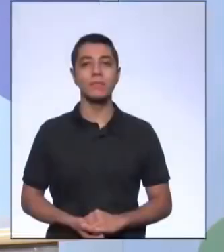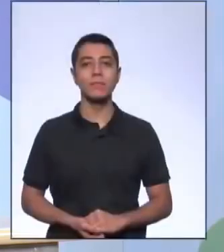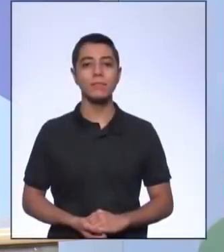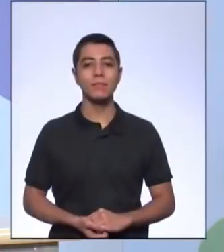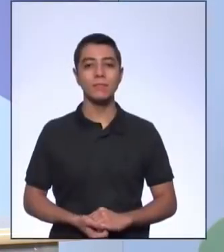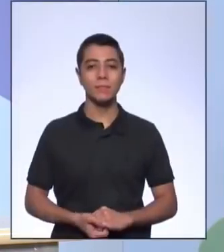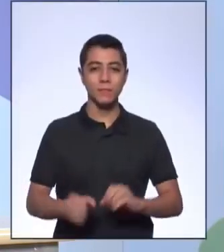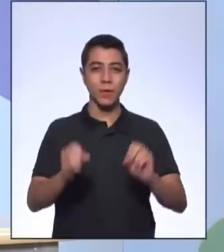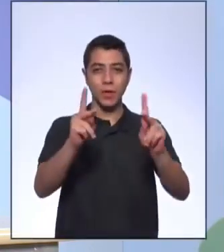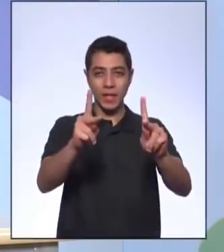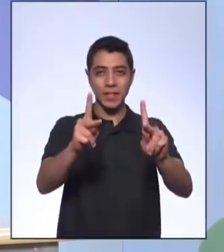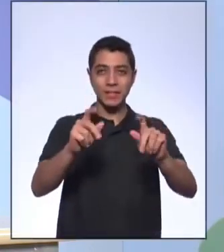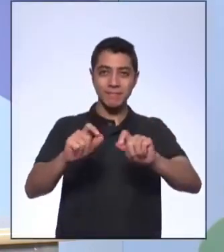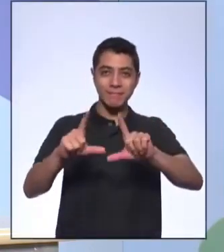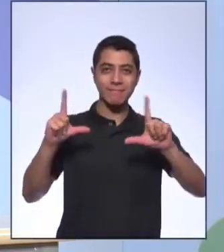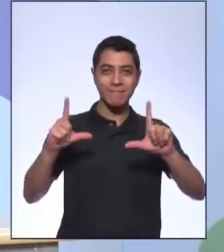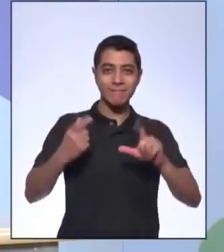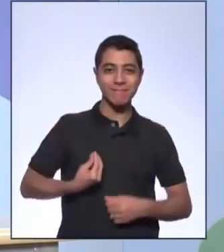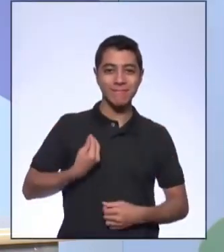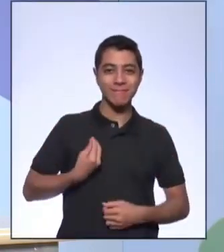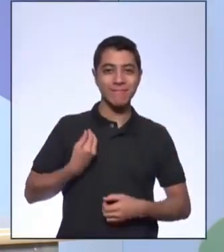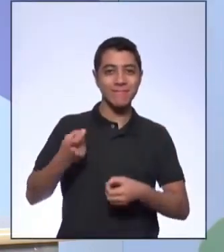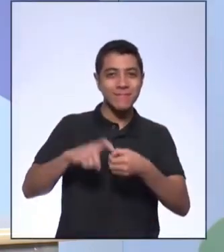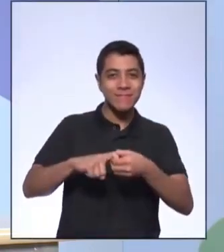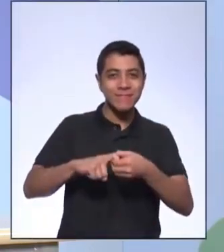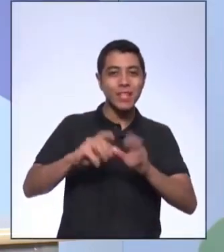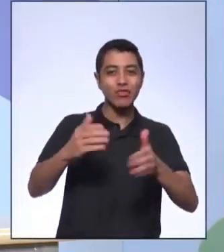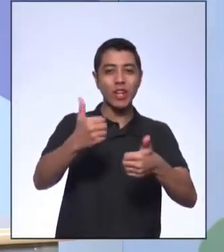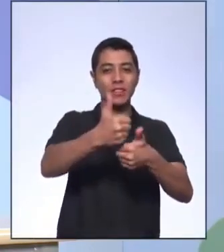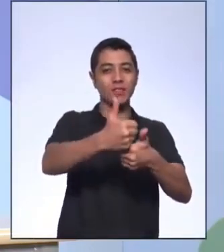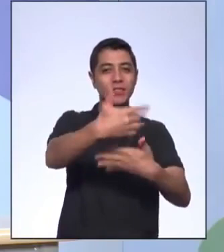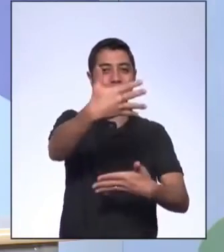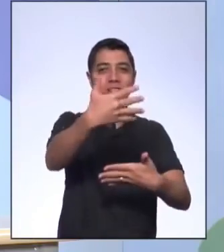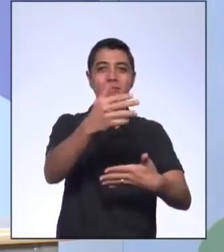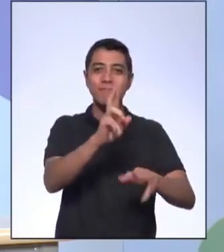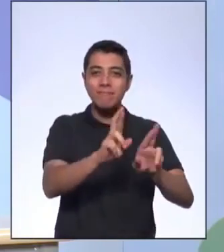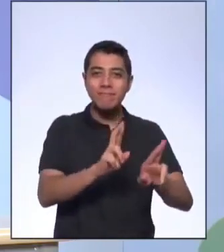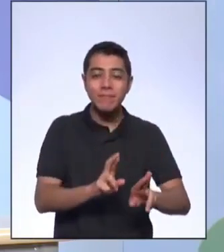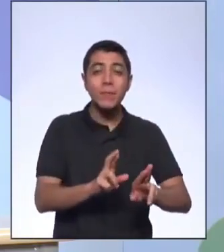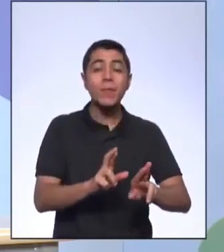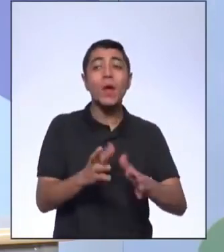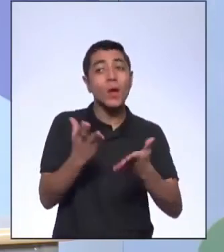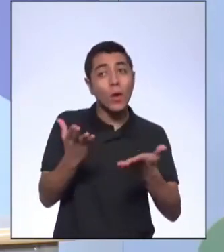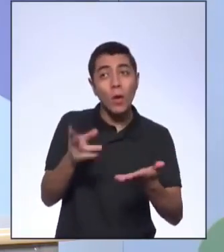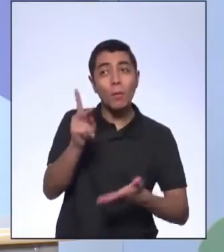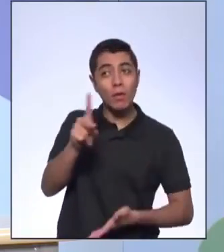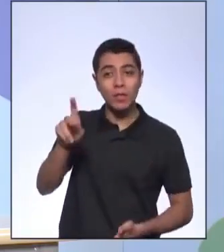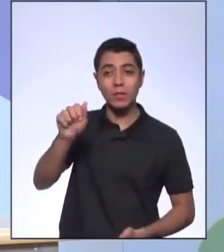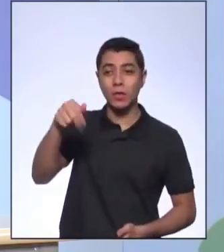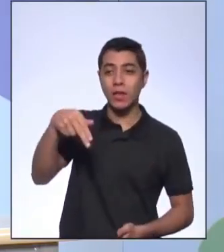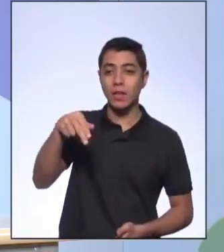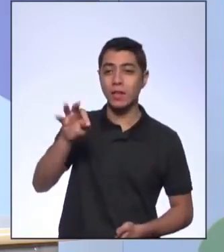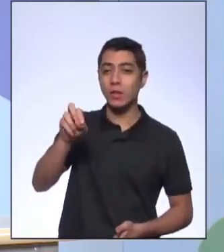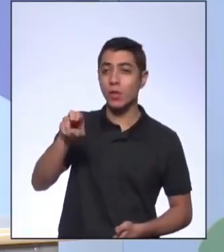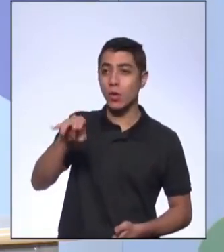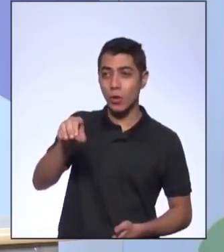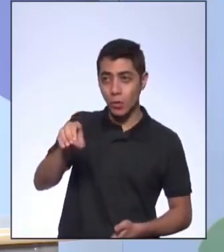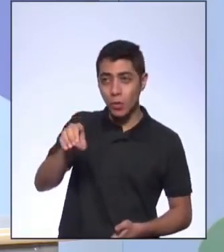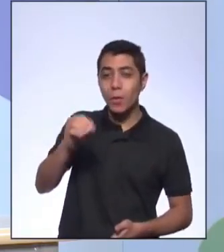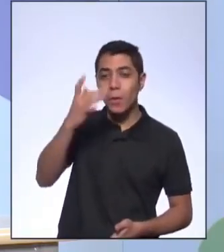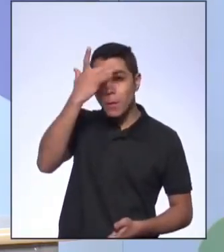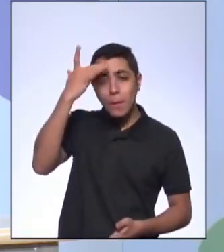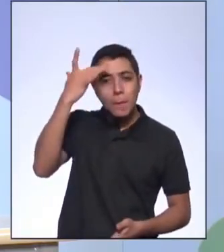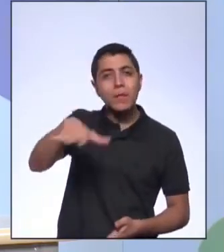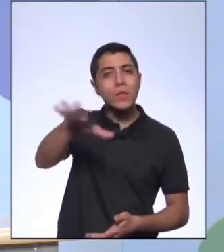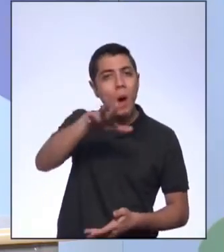voltamos mais uma interação via chat dessa vez Professor Antonio pessoal né já acompanhou melhor